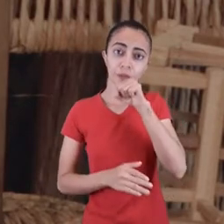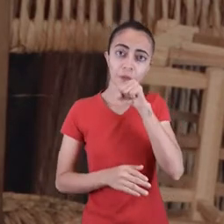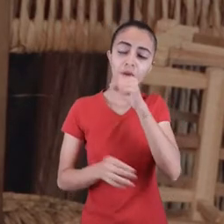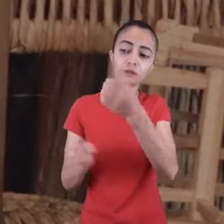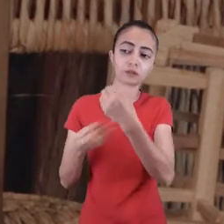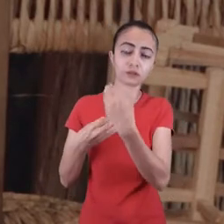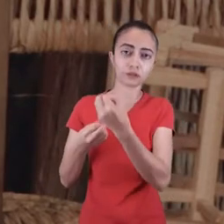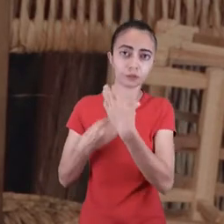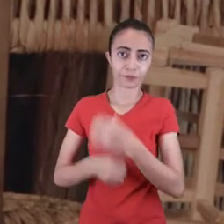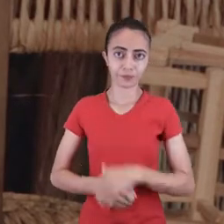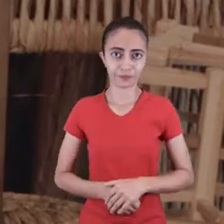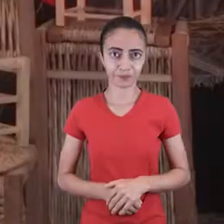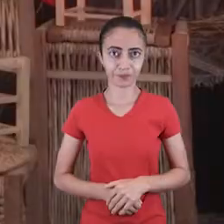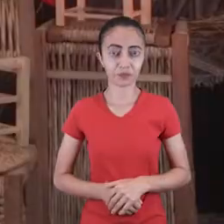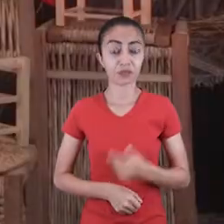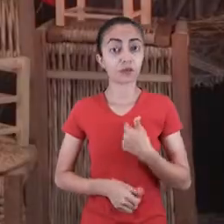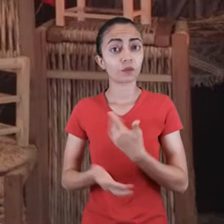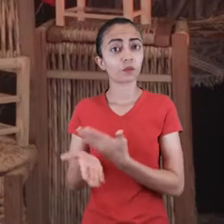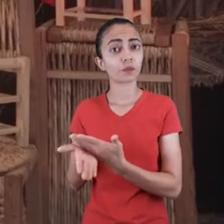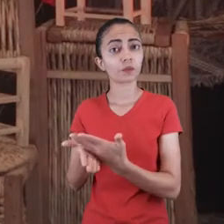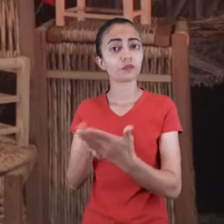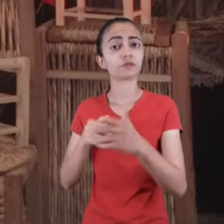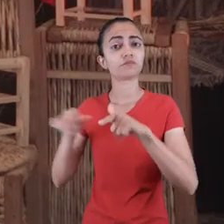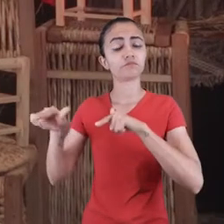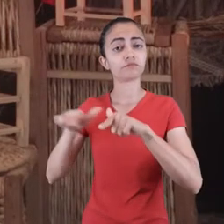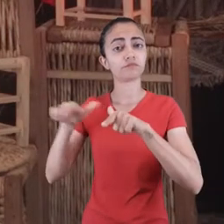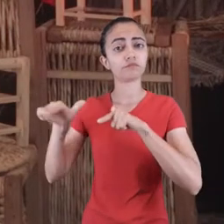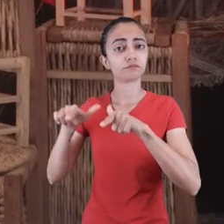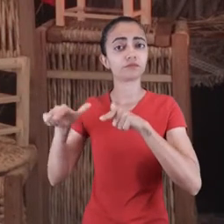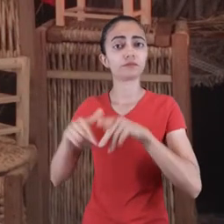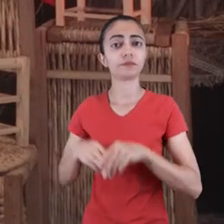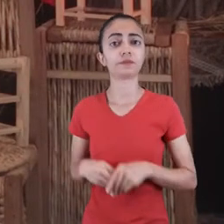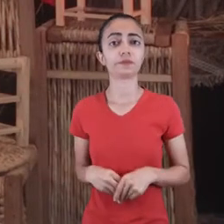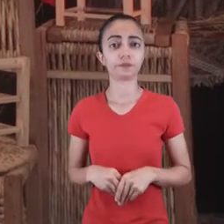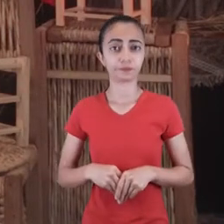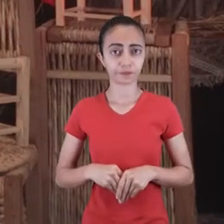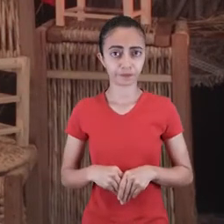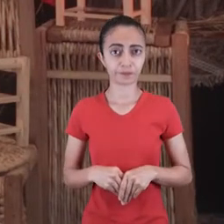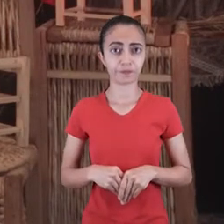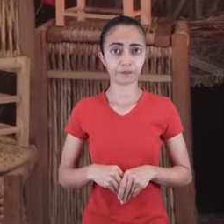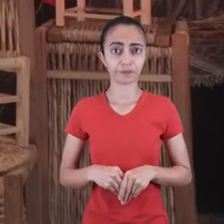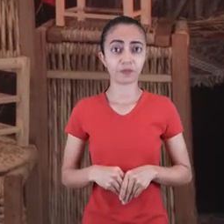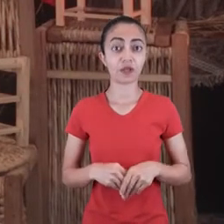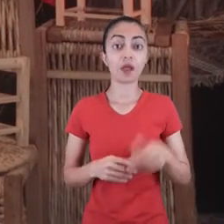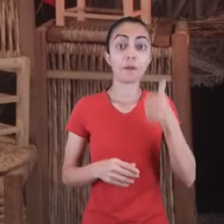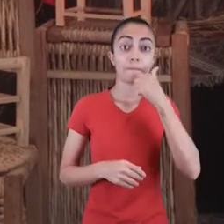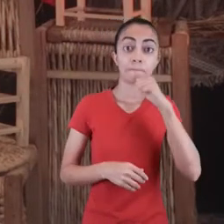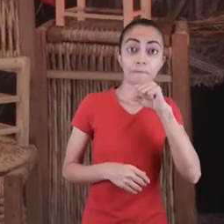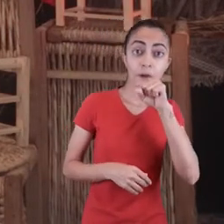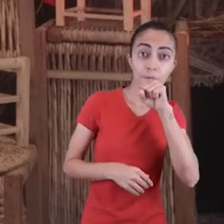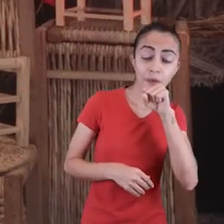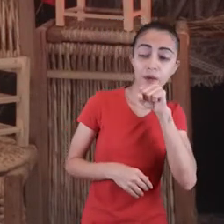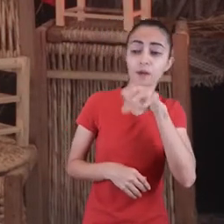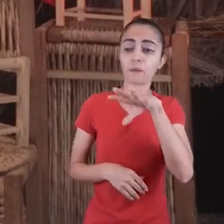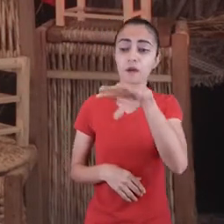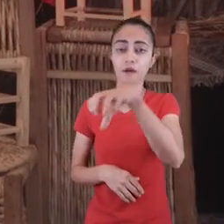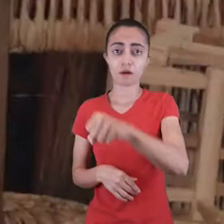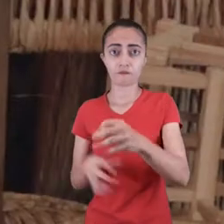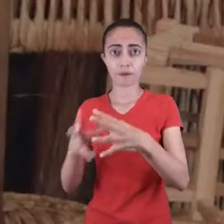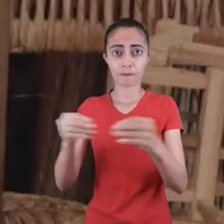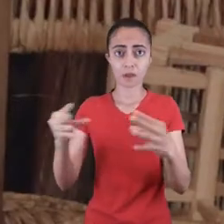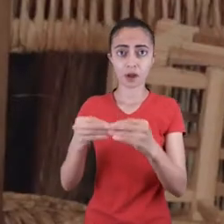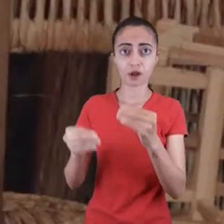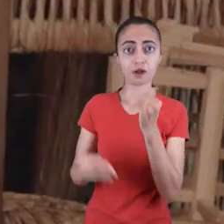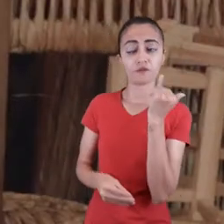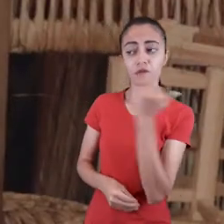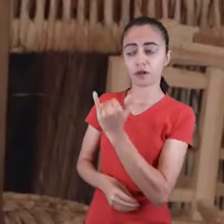cestas e os baús foram os últimos. Aí eu comecei a trabalhar. Ela pegava a palha,